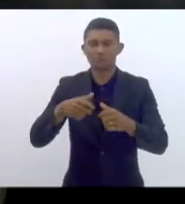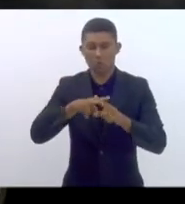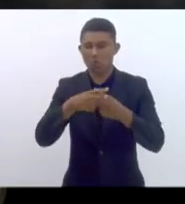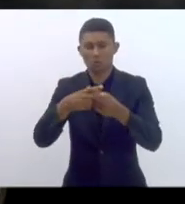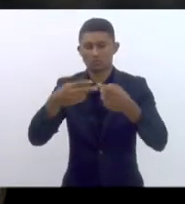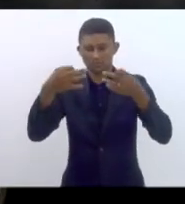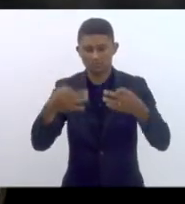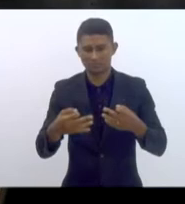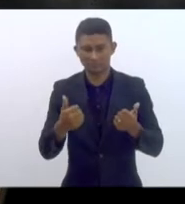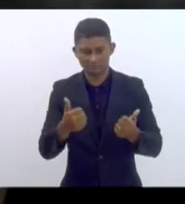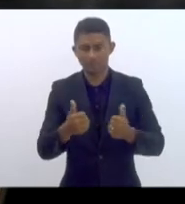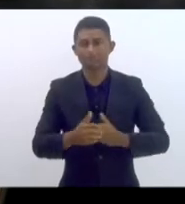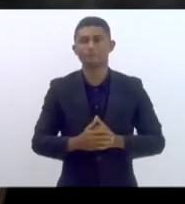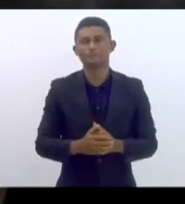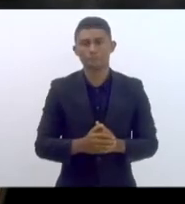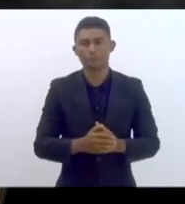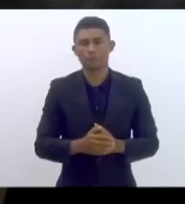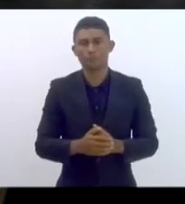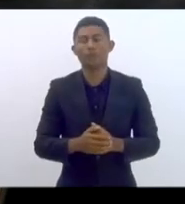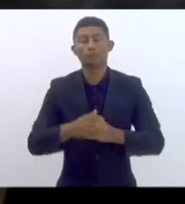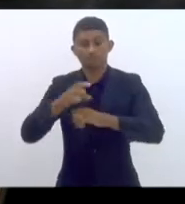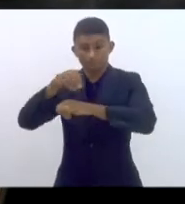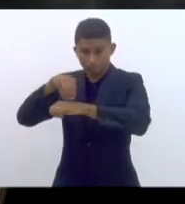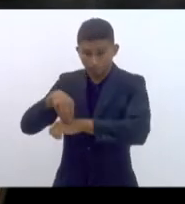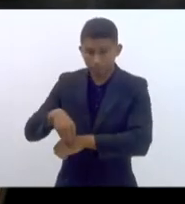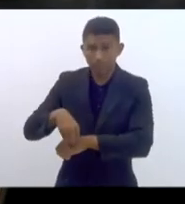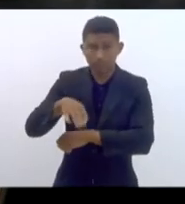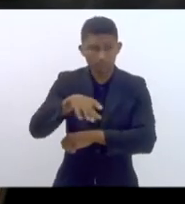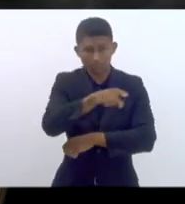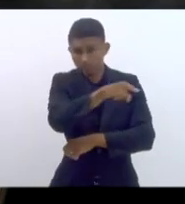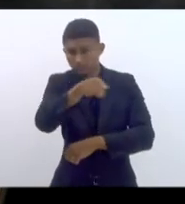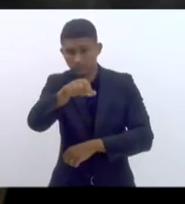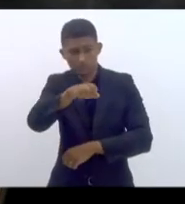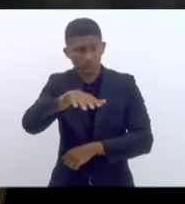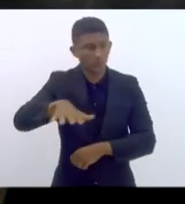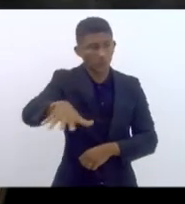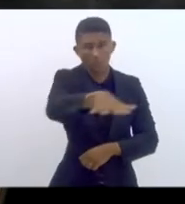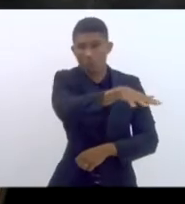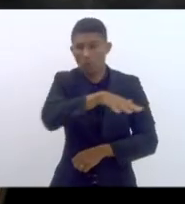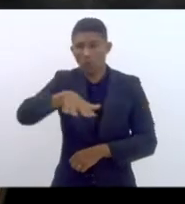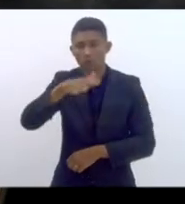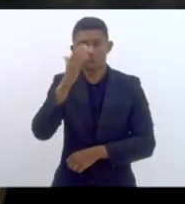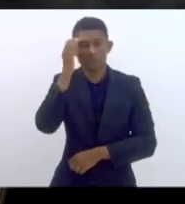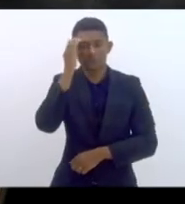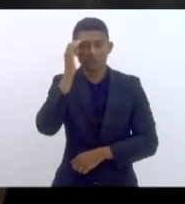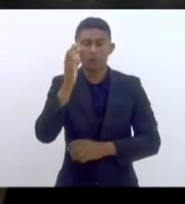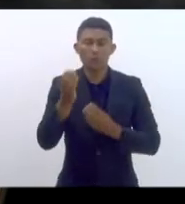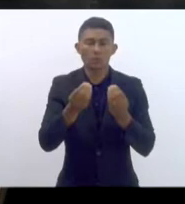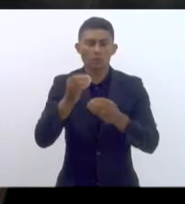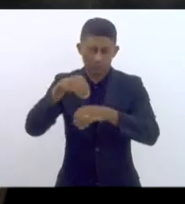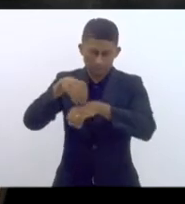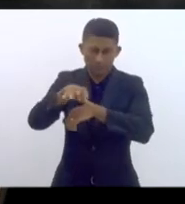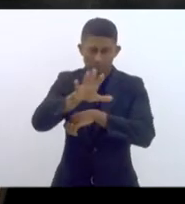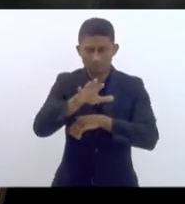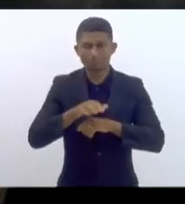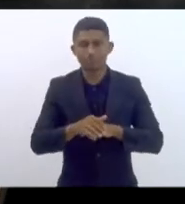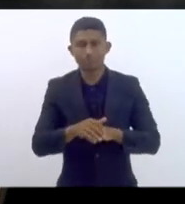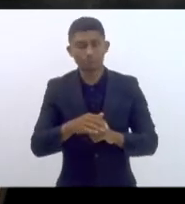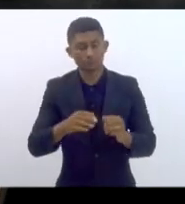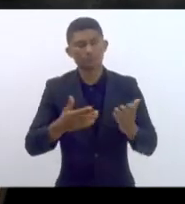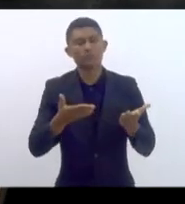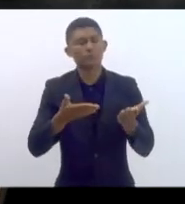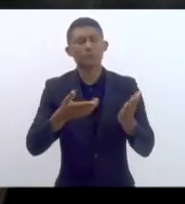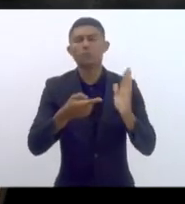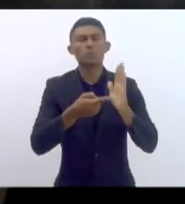Bom, aqui só algumas instruções iniciais para entendimento da apresentação. A gente aqui está falando só dos contratos que a